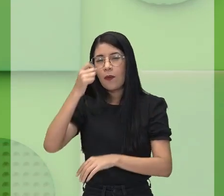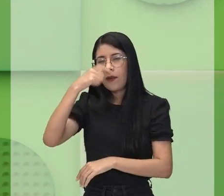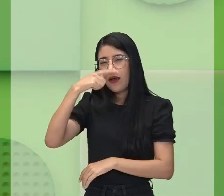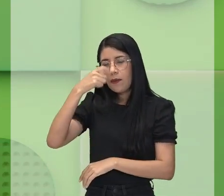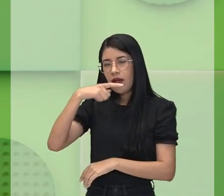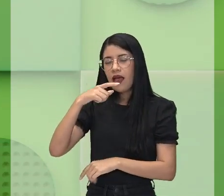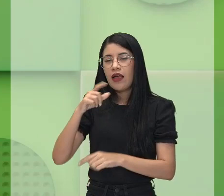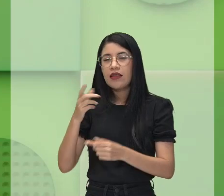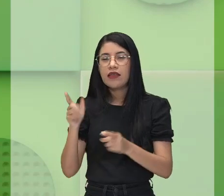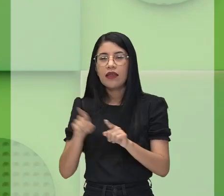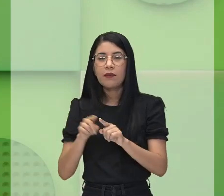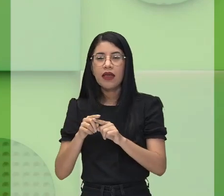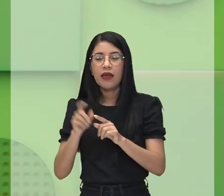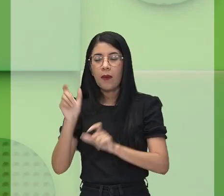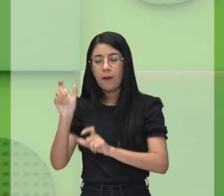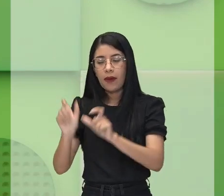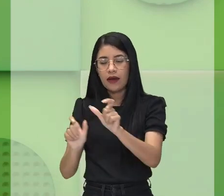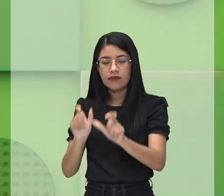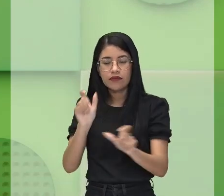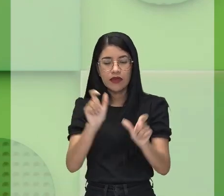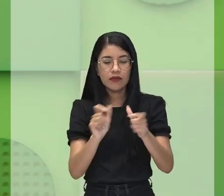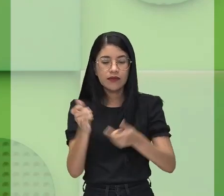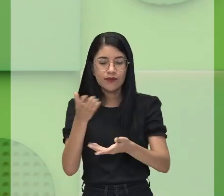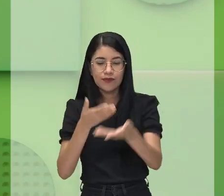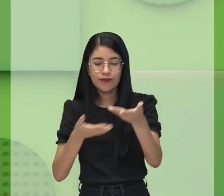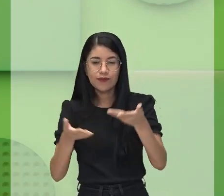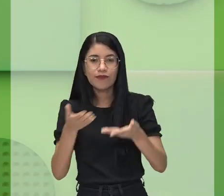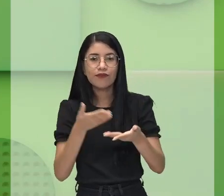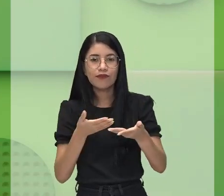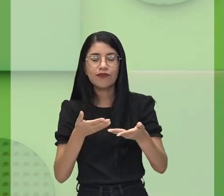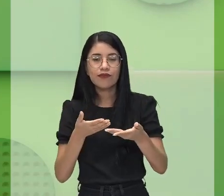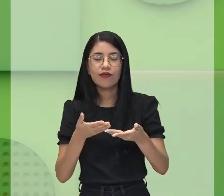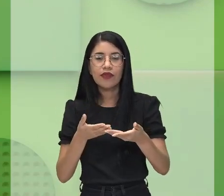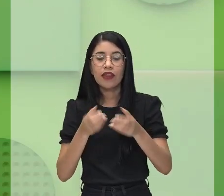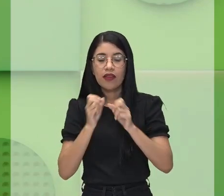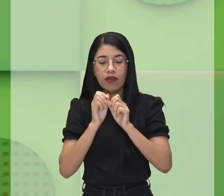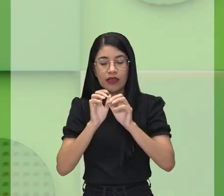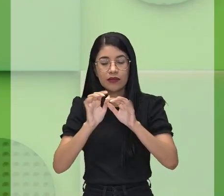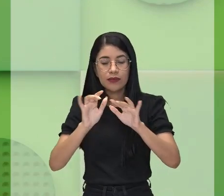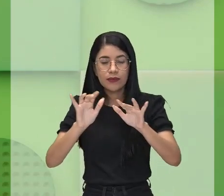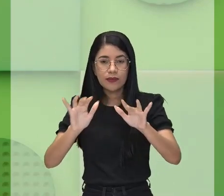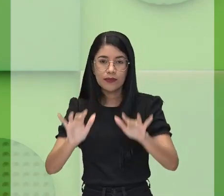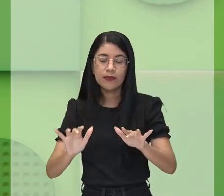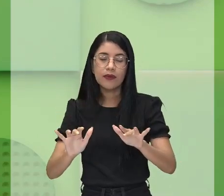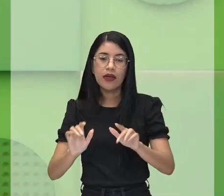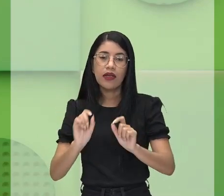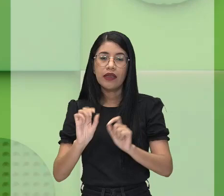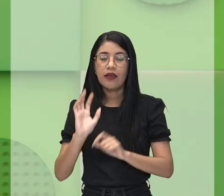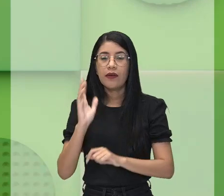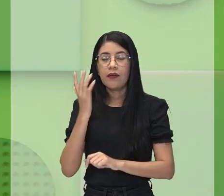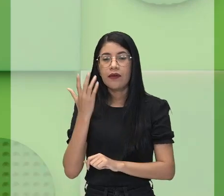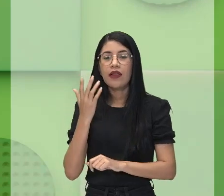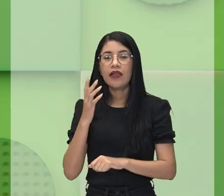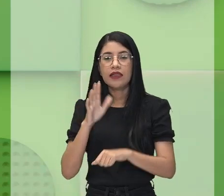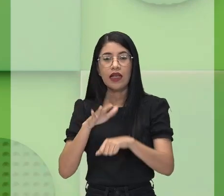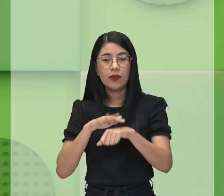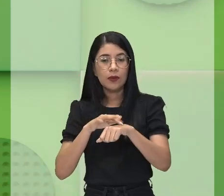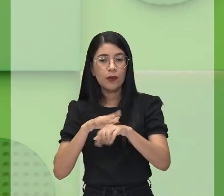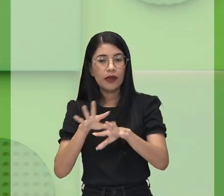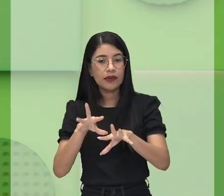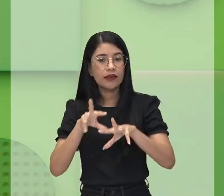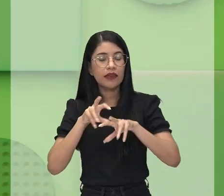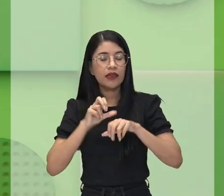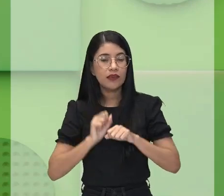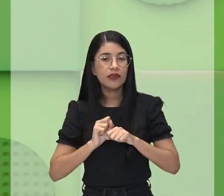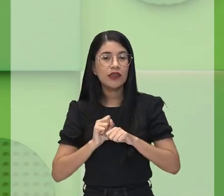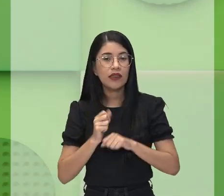entre pessoas, são transmitidos, e aí vai acontecer a infecção, né, na